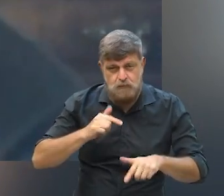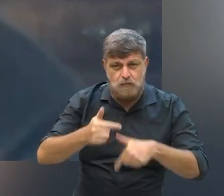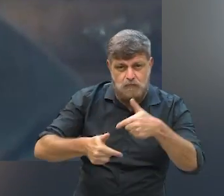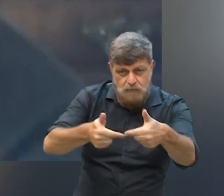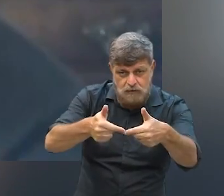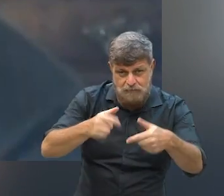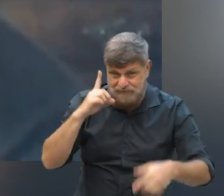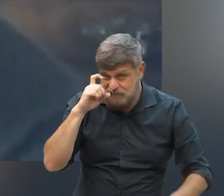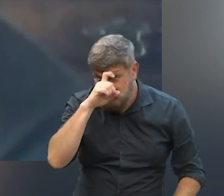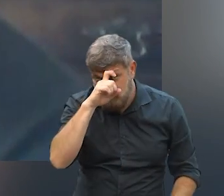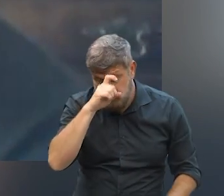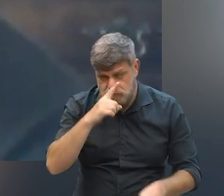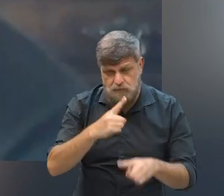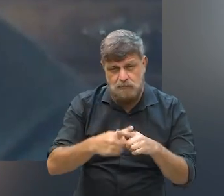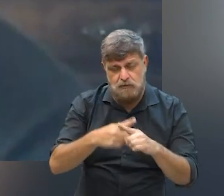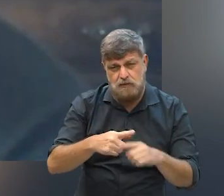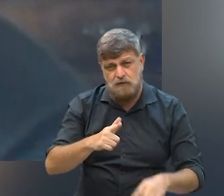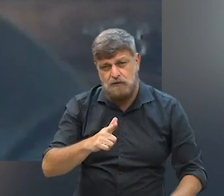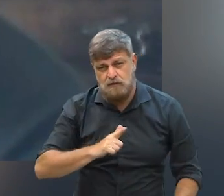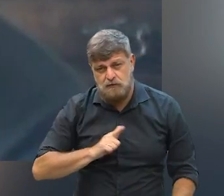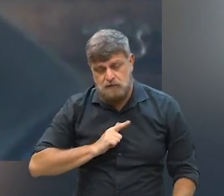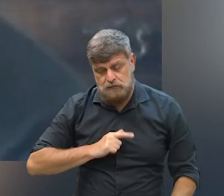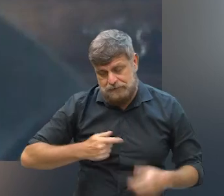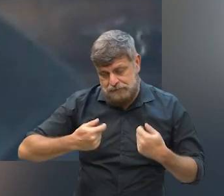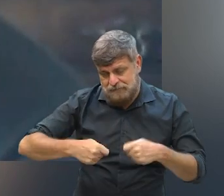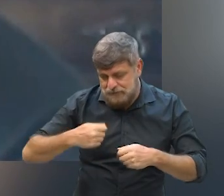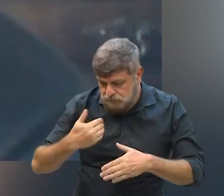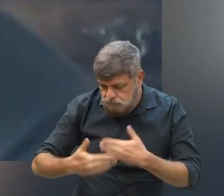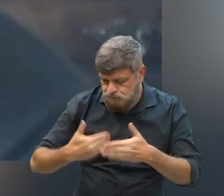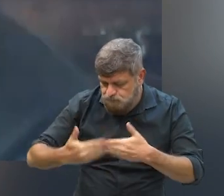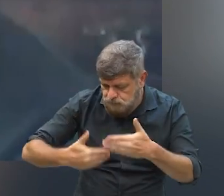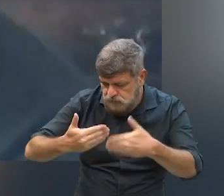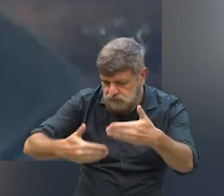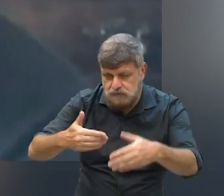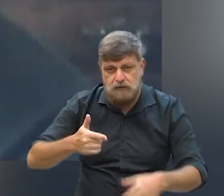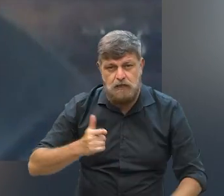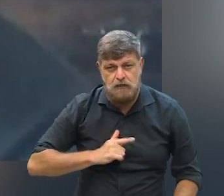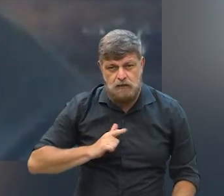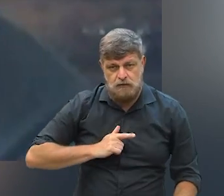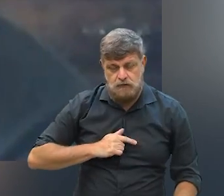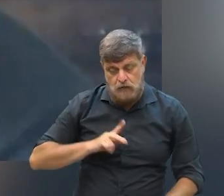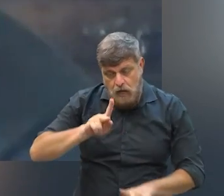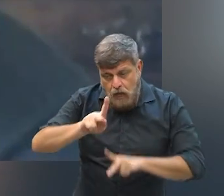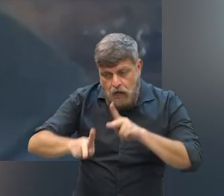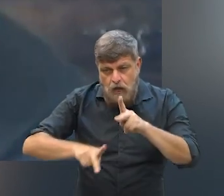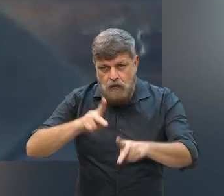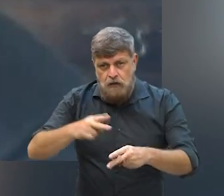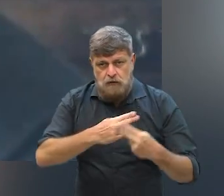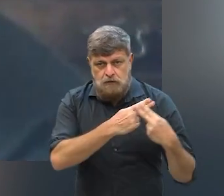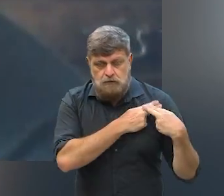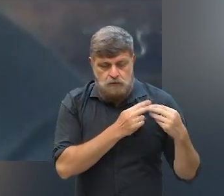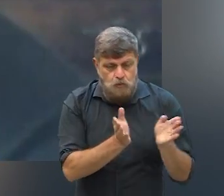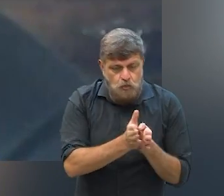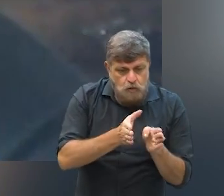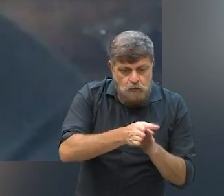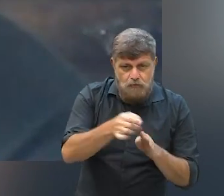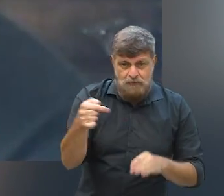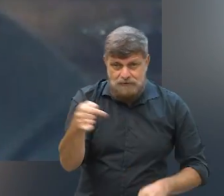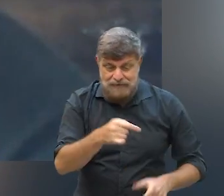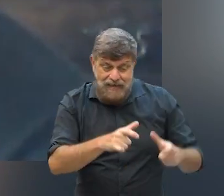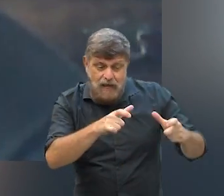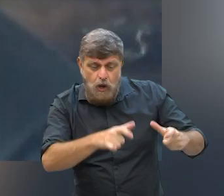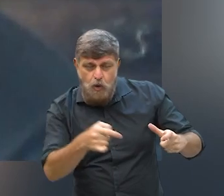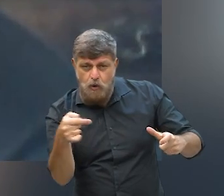trabalho difícil, porque precisamos avançar, trazer mais a população. Um conselho é uma